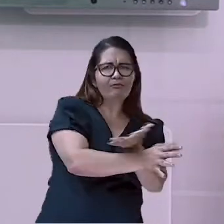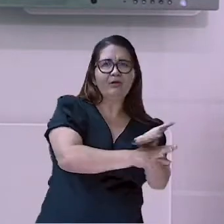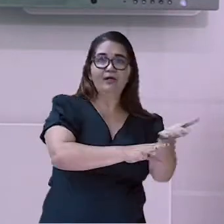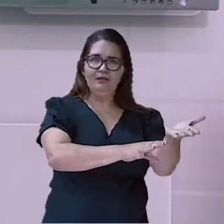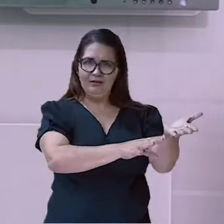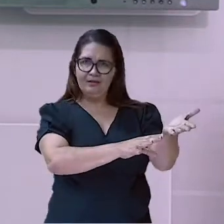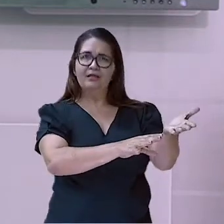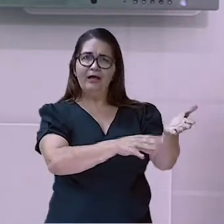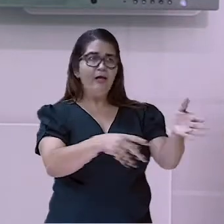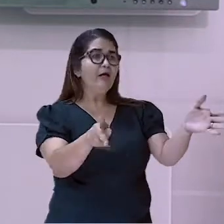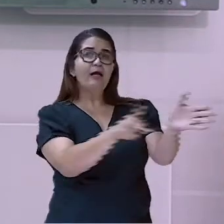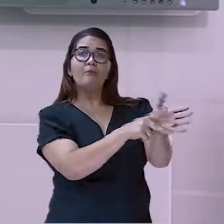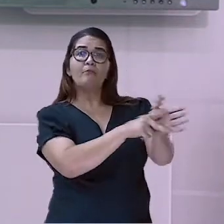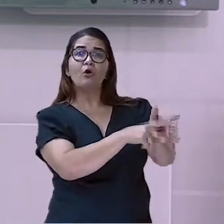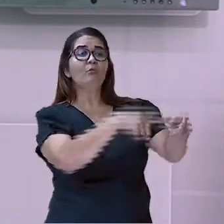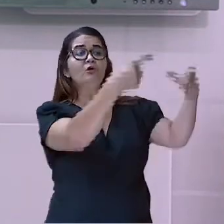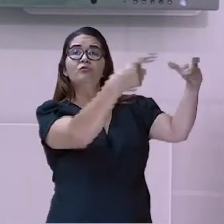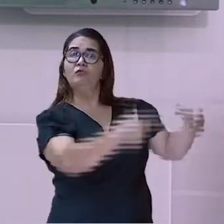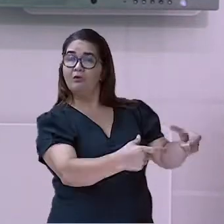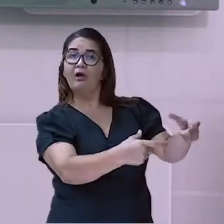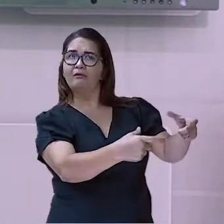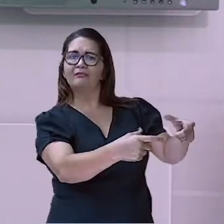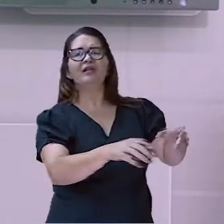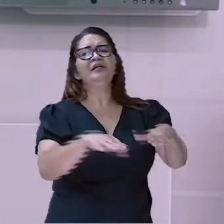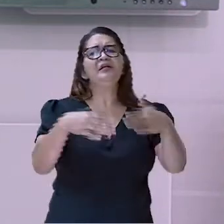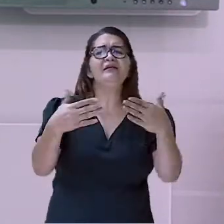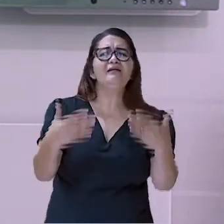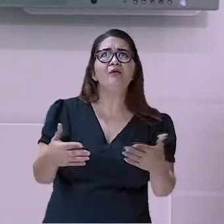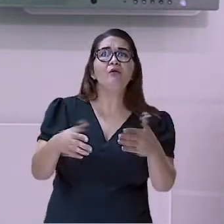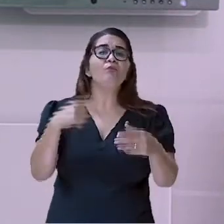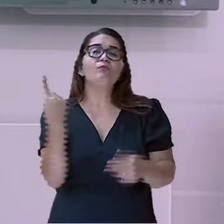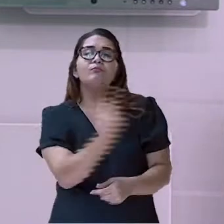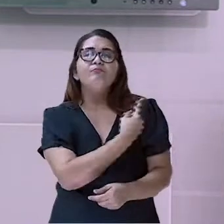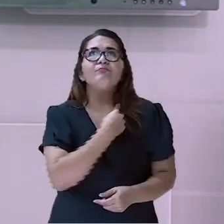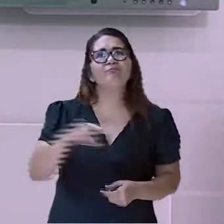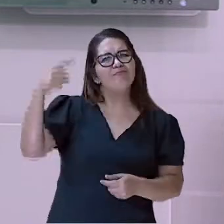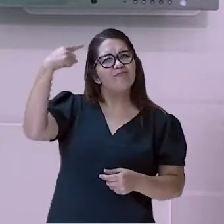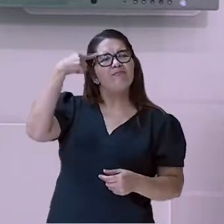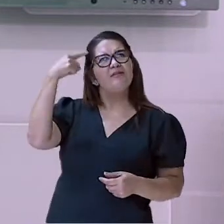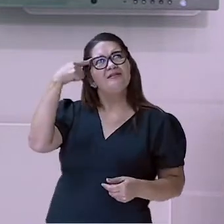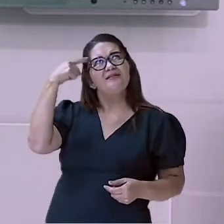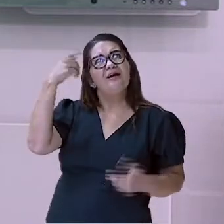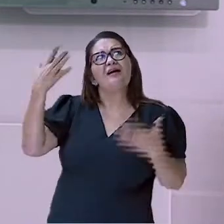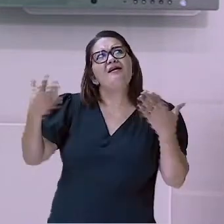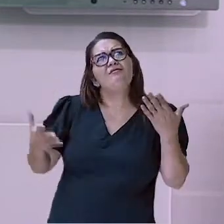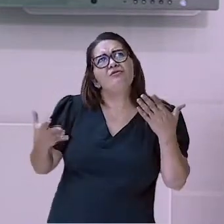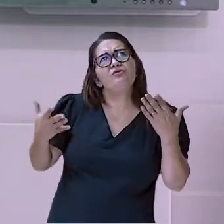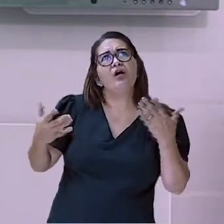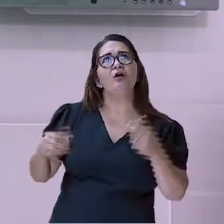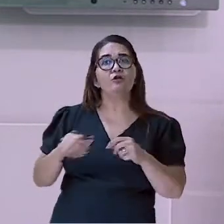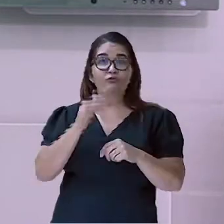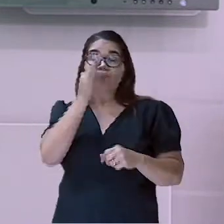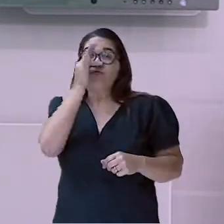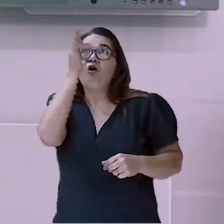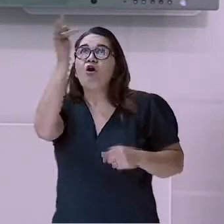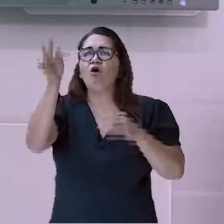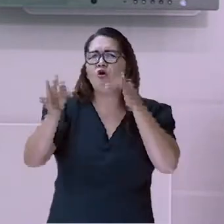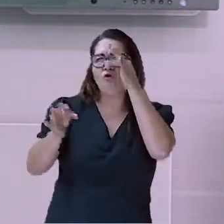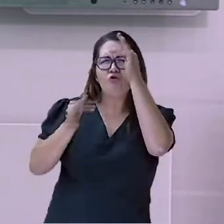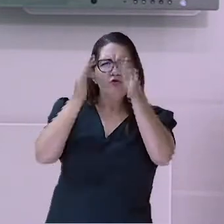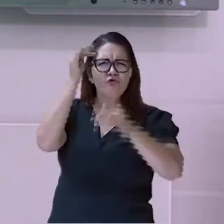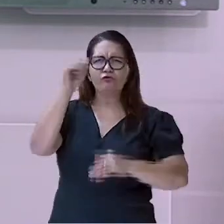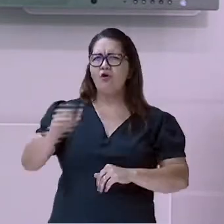vegetações? Vegetações, quando a gente fala, não dá uma sensação que a gente está falando de plantas, de árvores, de alguma